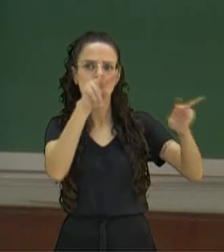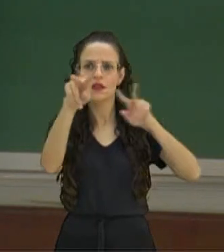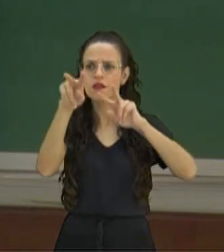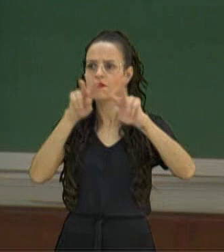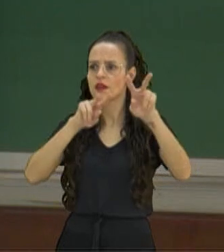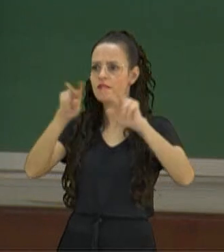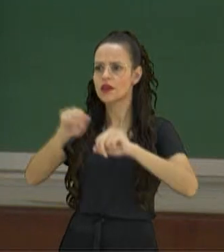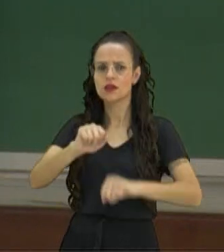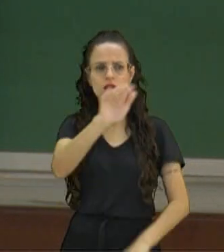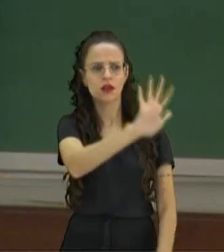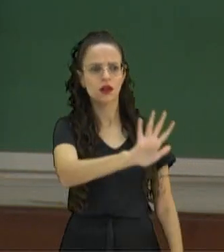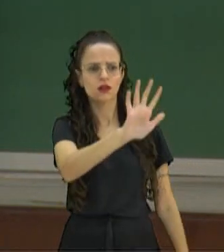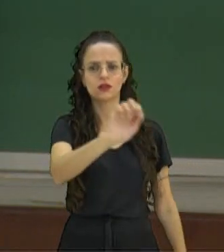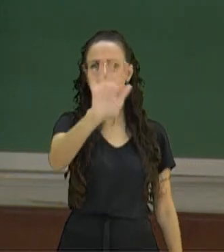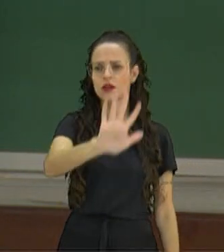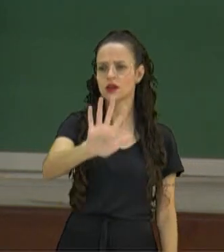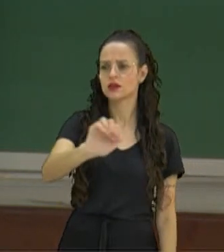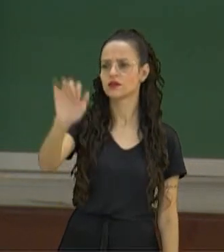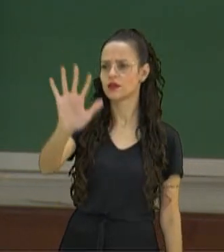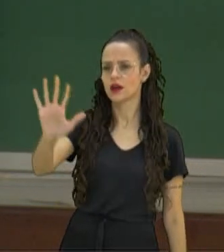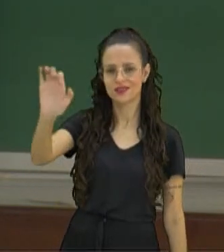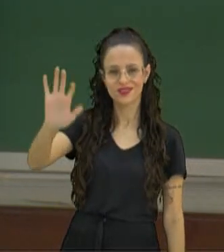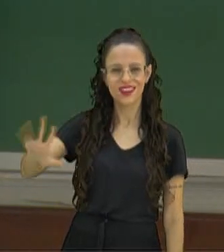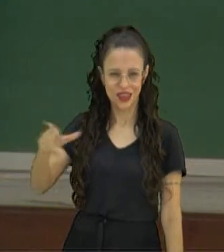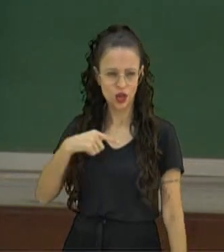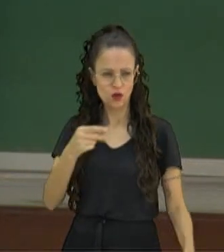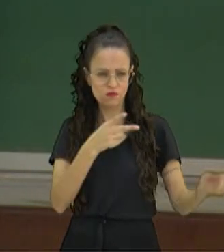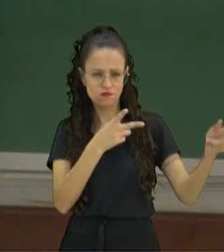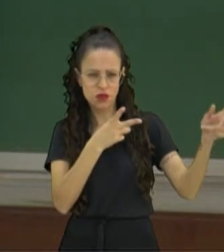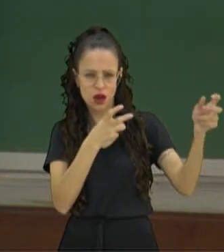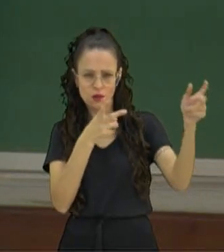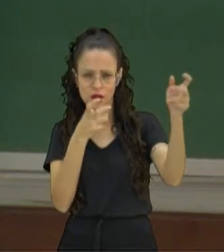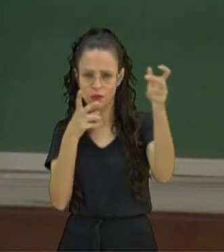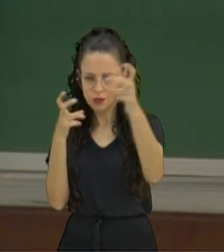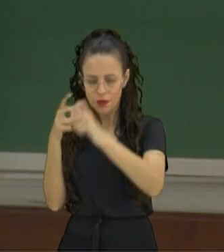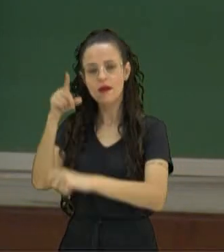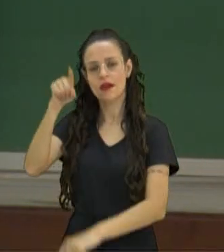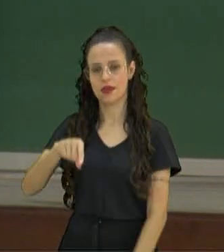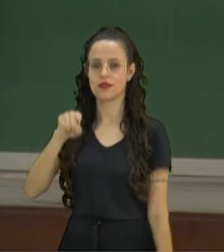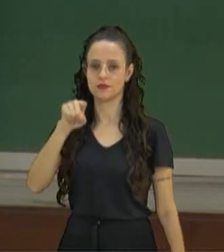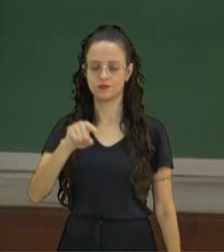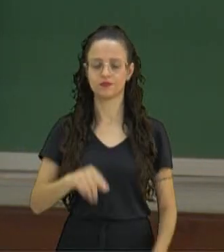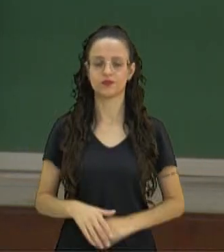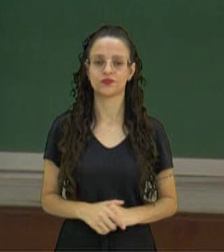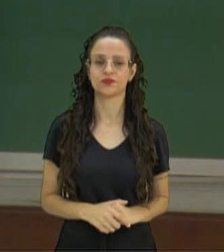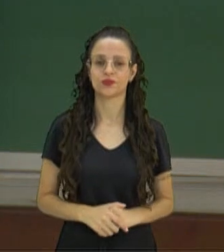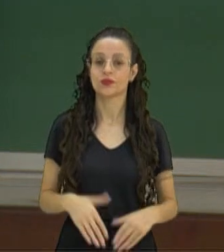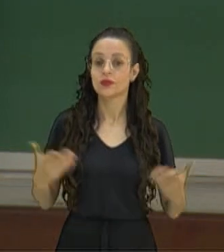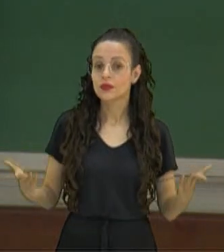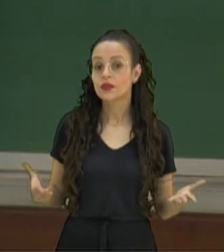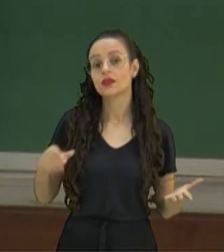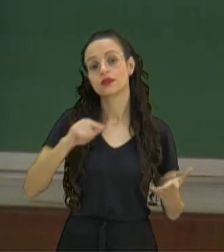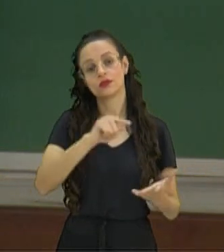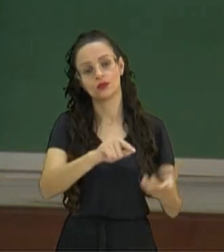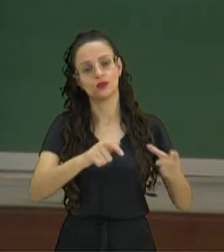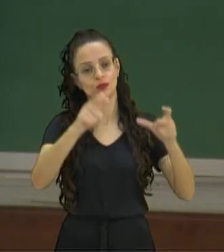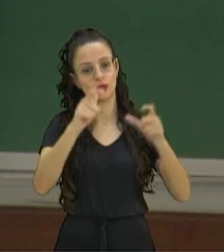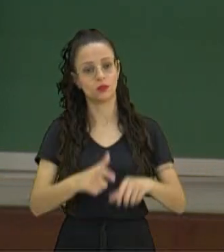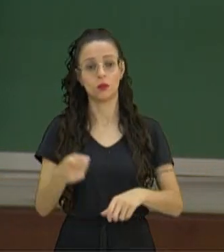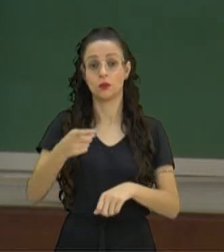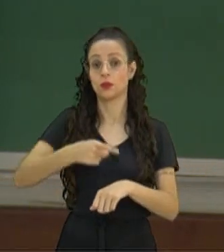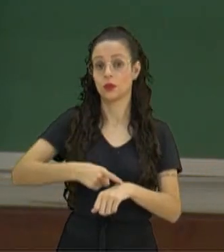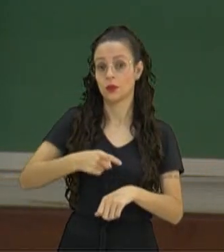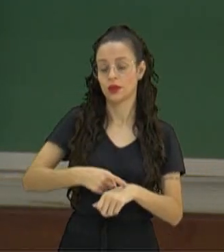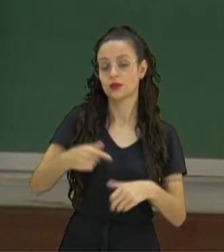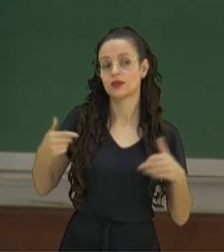alcança, que eu consigo ver, o que eu consigo perceber num espaço geográfico, num determinado